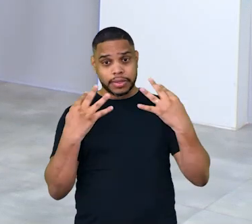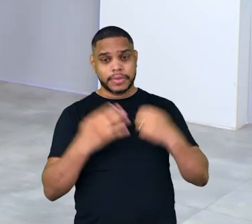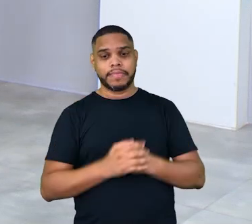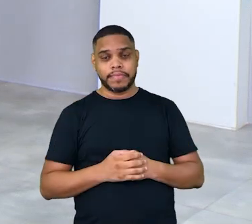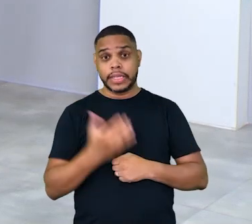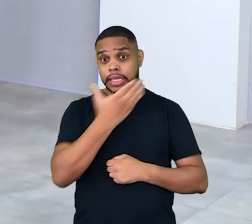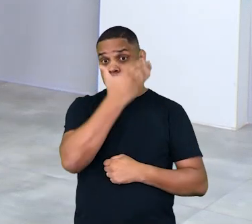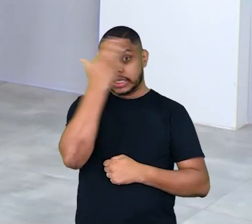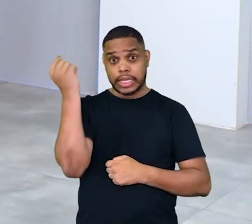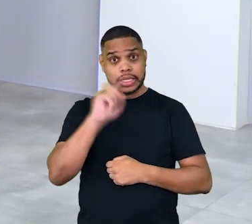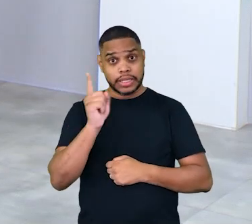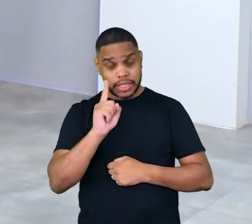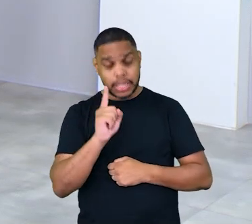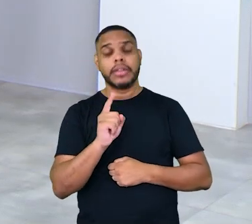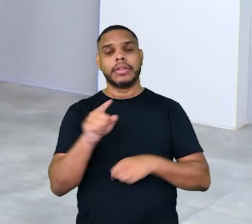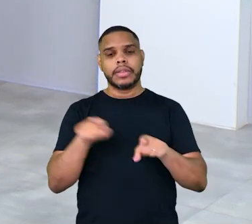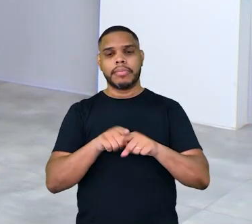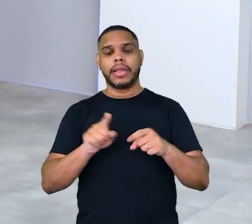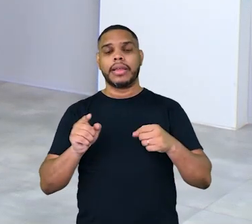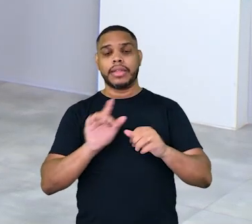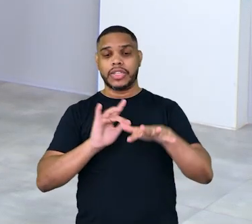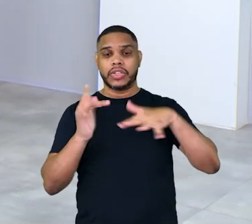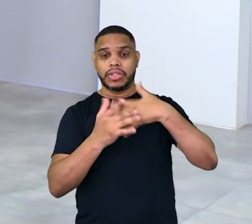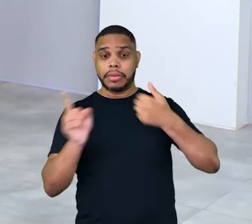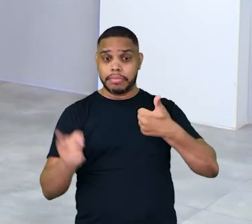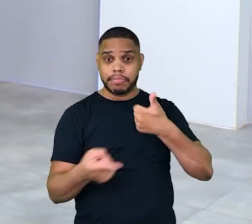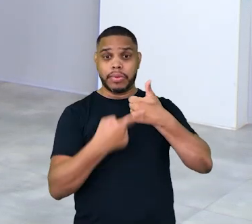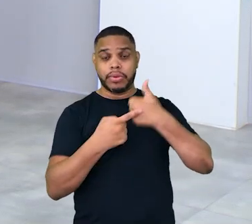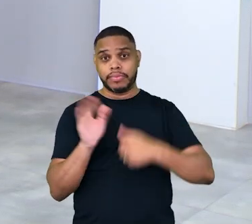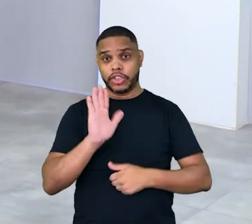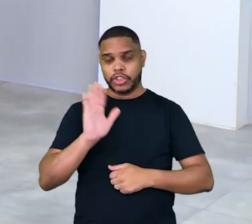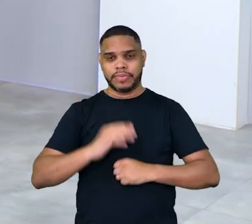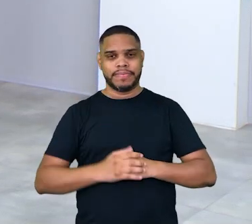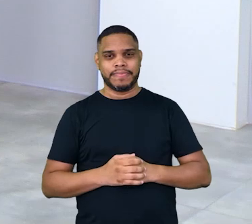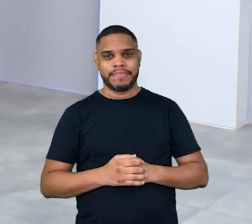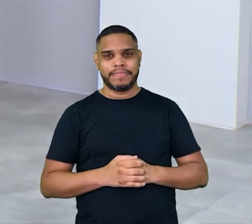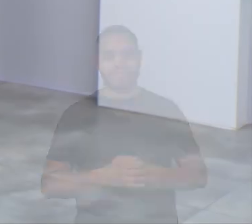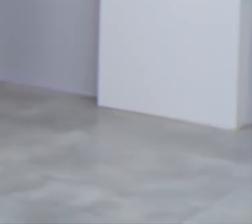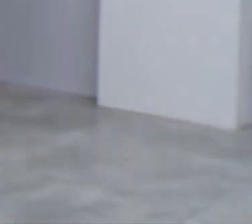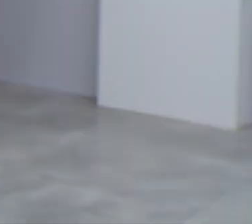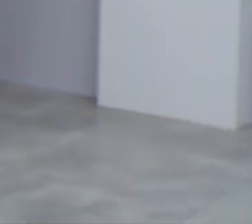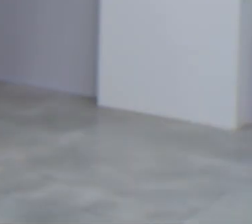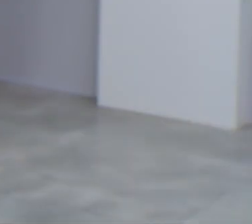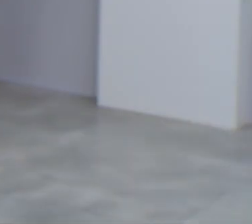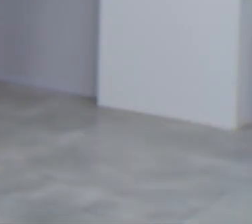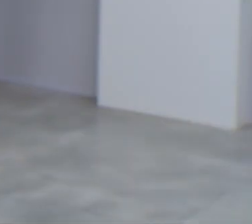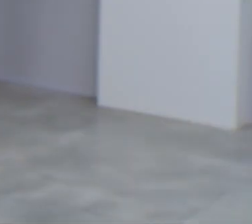pela companhia. Não se esqueça de também nos acompanhar pelas redes sociais do Tribunal. Até semana que vem.